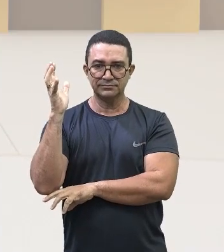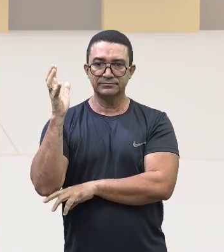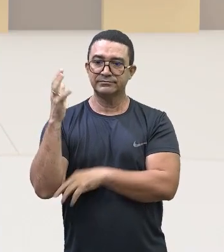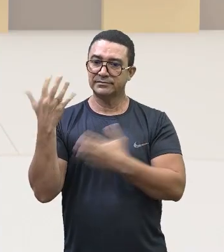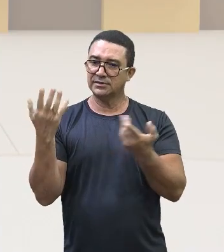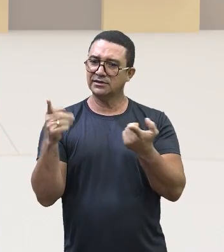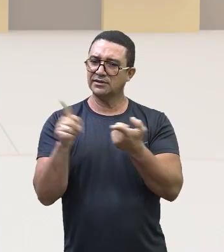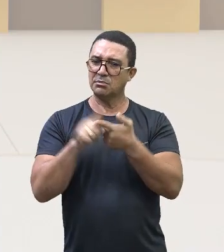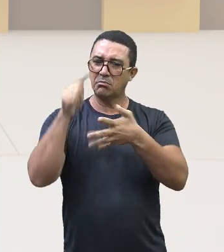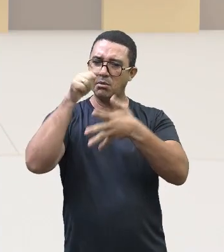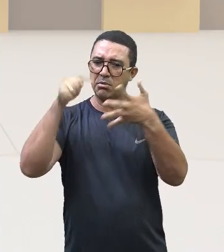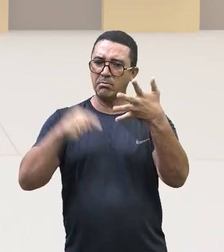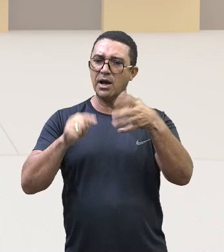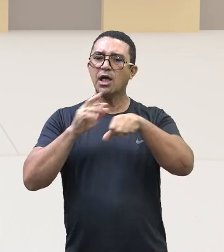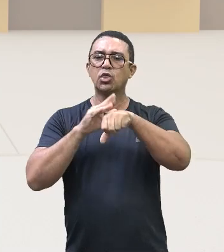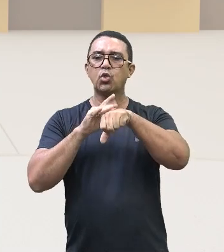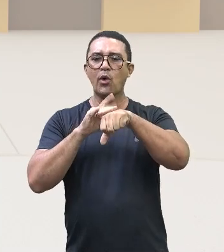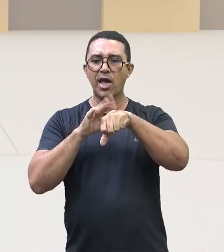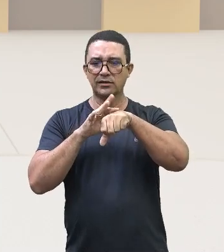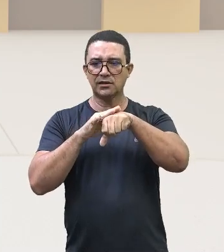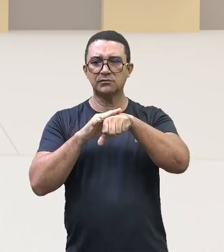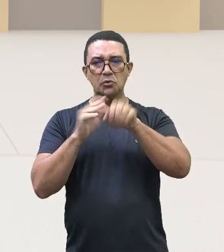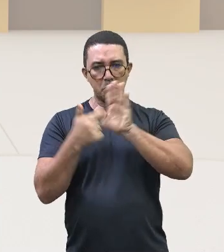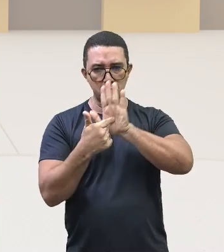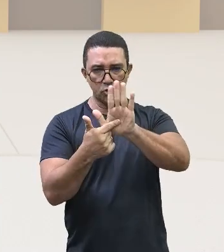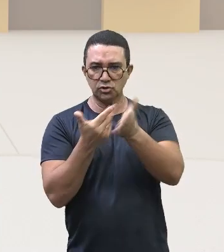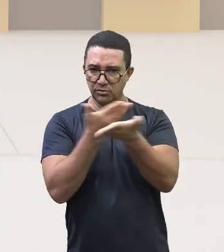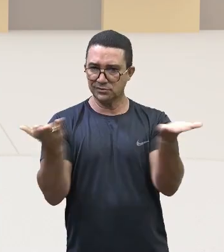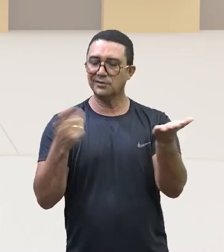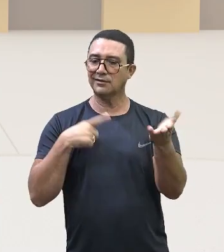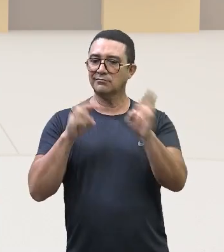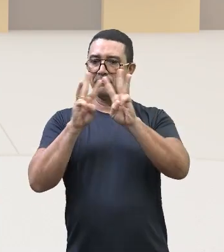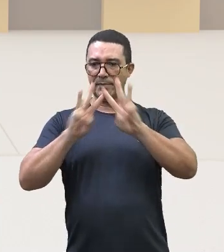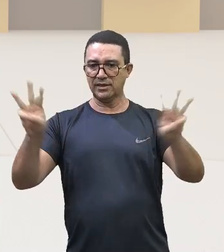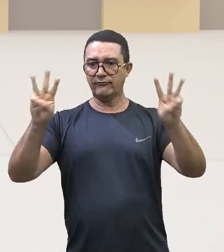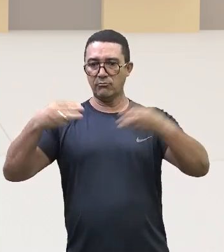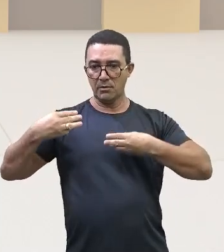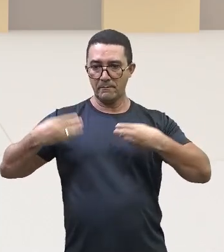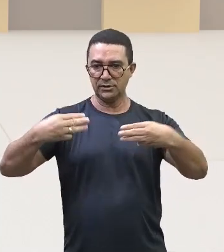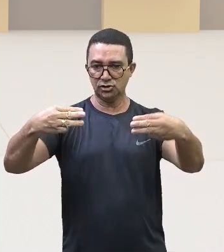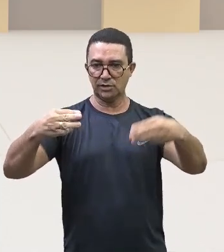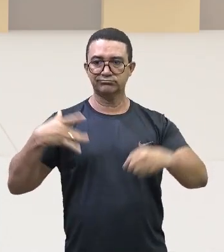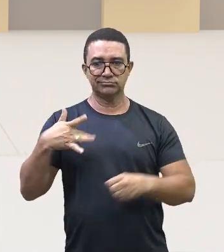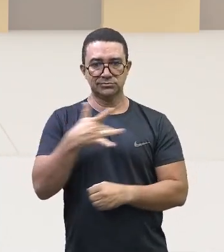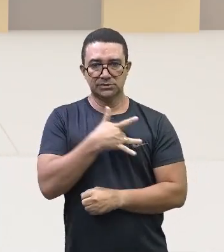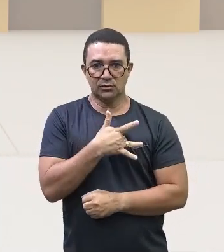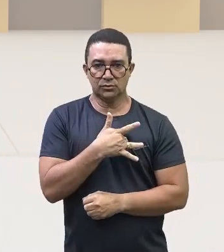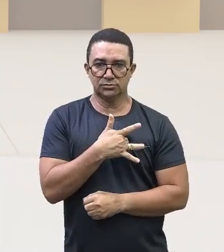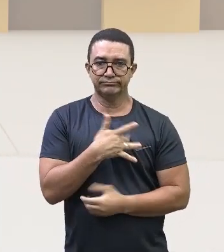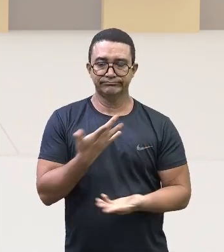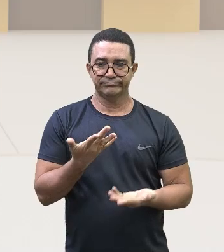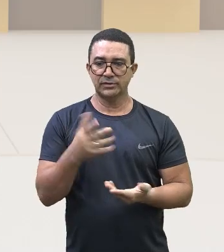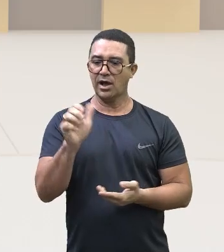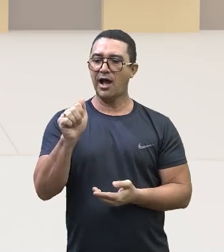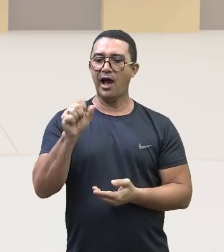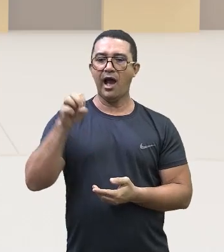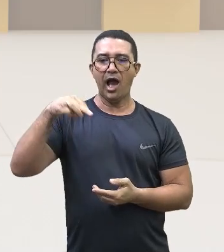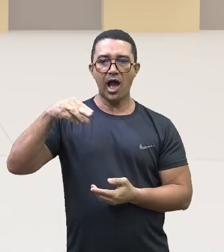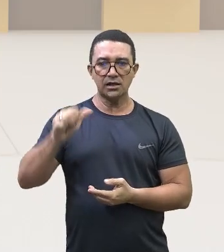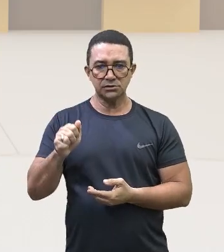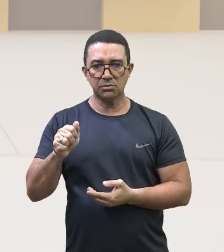ela também está na plataforma do Ministério da Saúde com a asma, e você pode